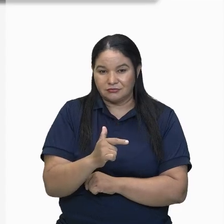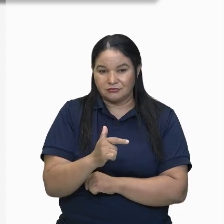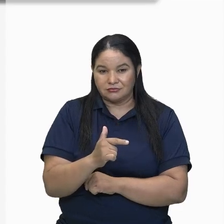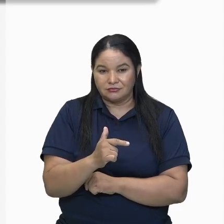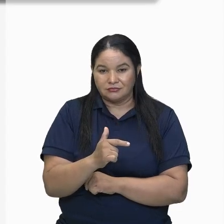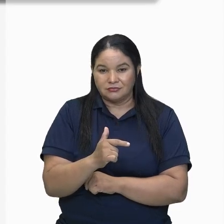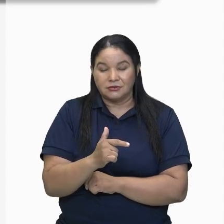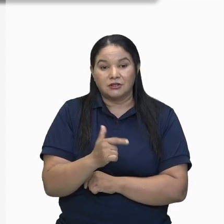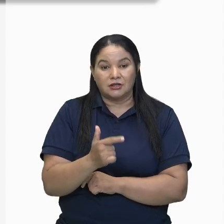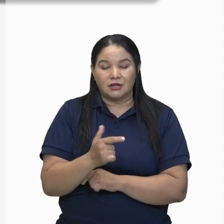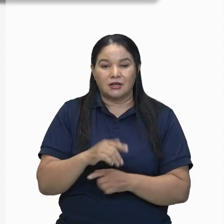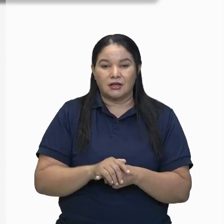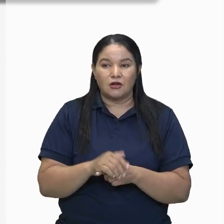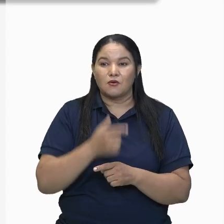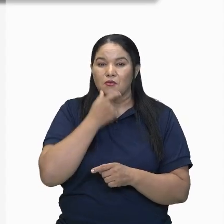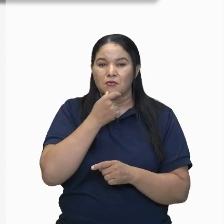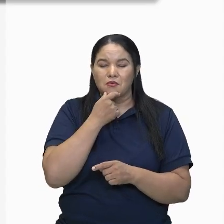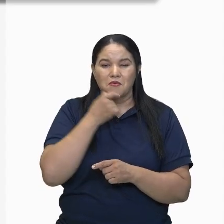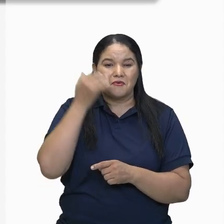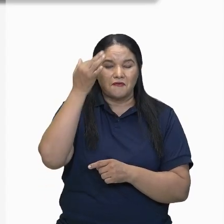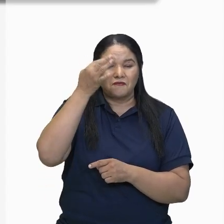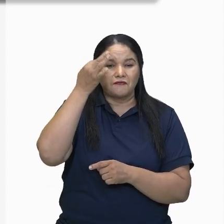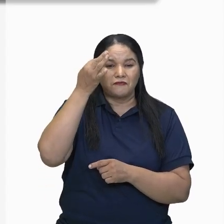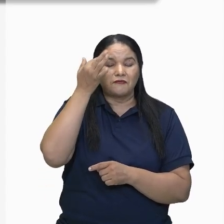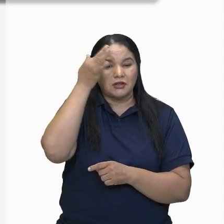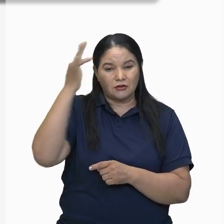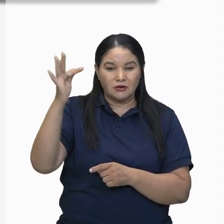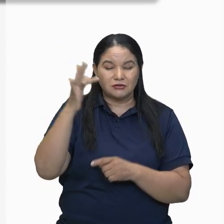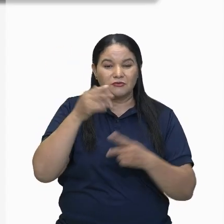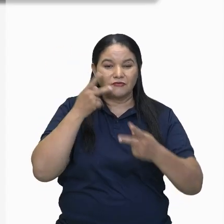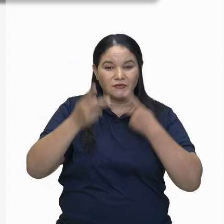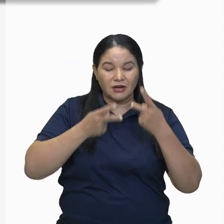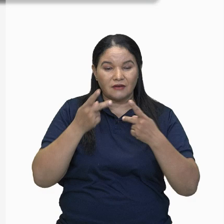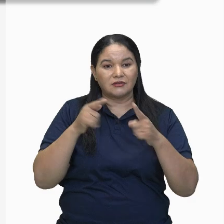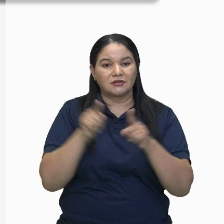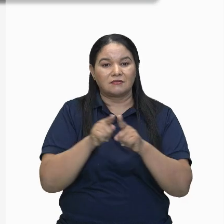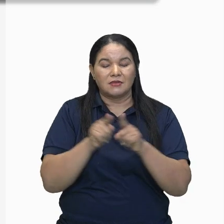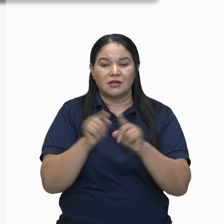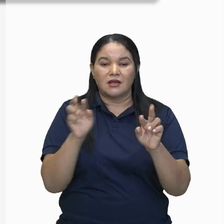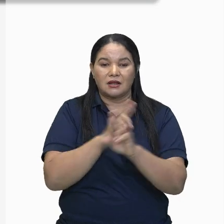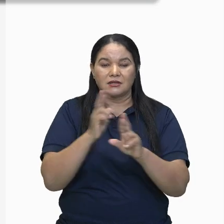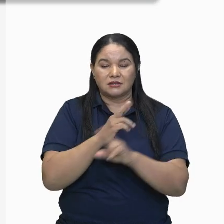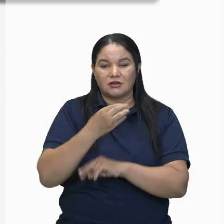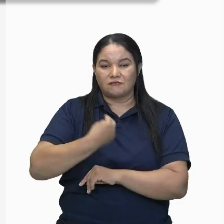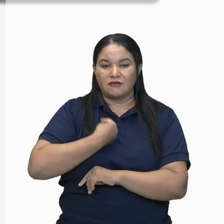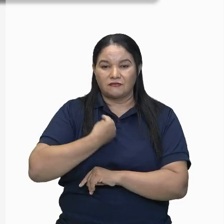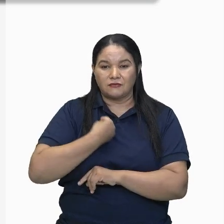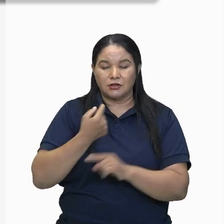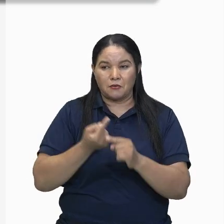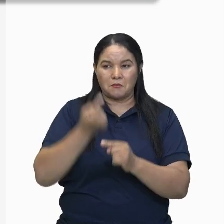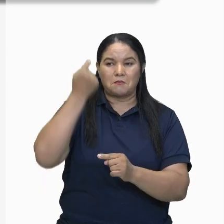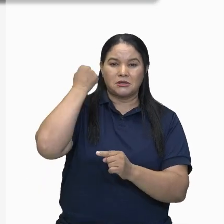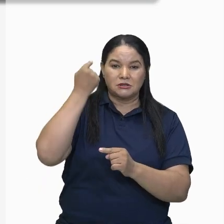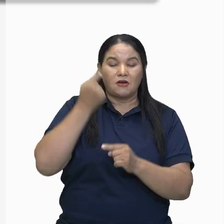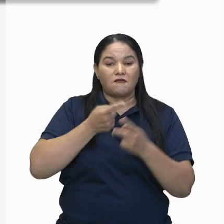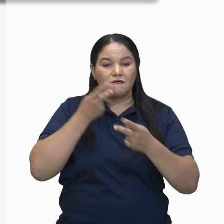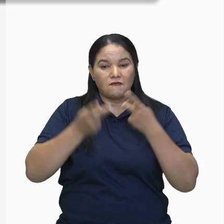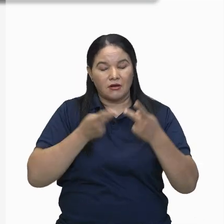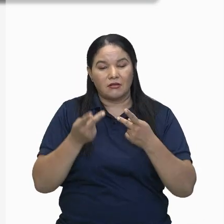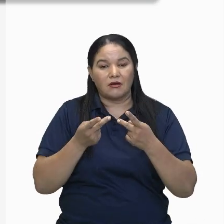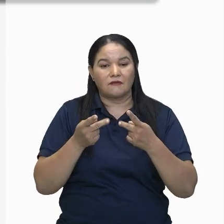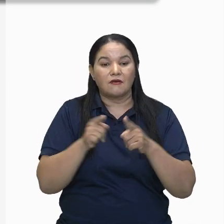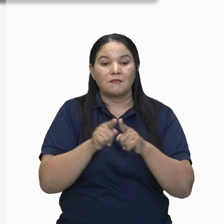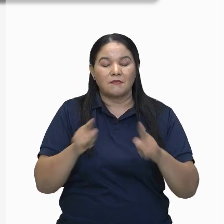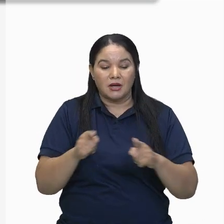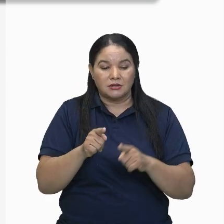isso que Schopenhauer lá atrás falava algumas coisas bem fortes em relação a isso daí, não é? Então, afirmar o